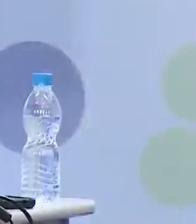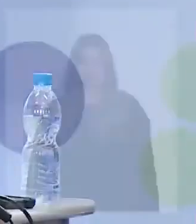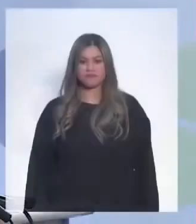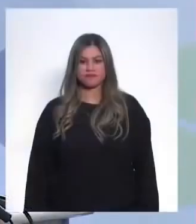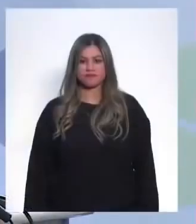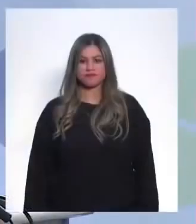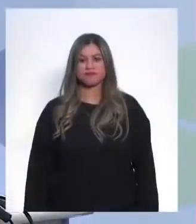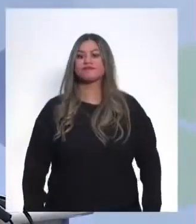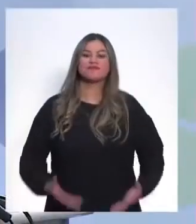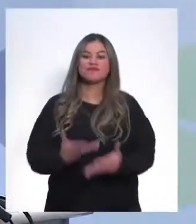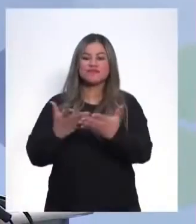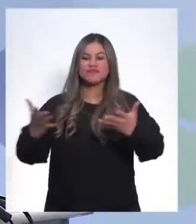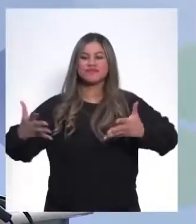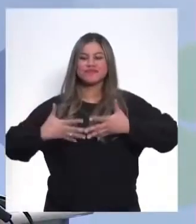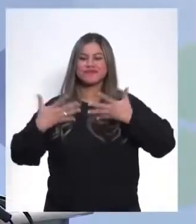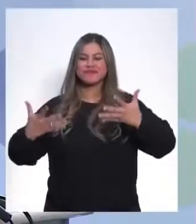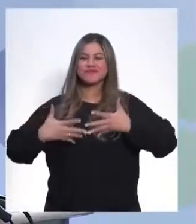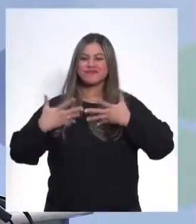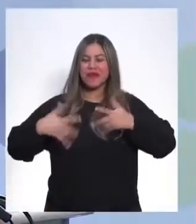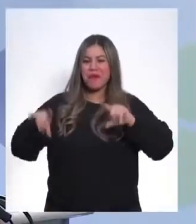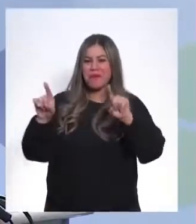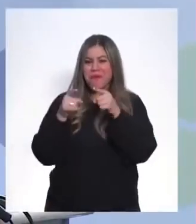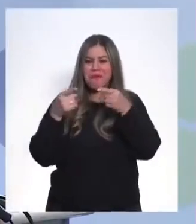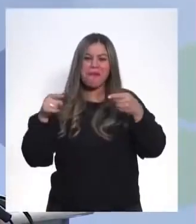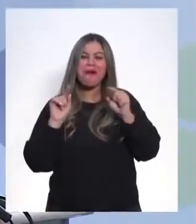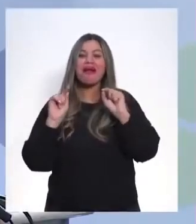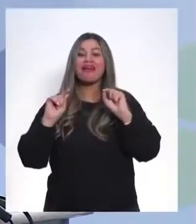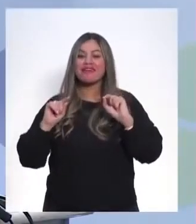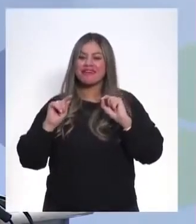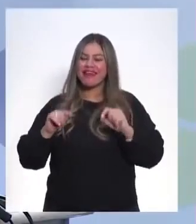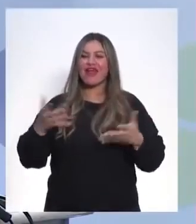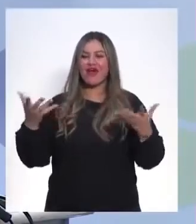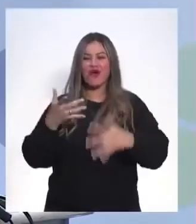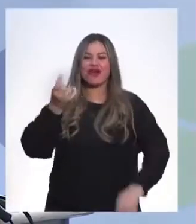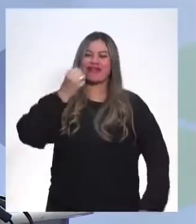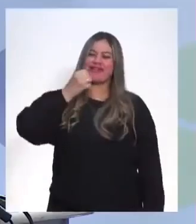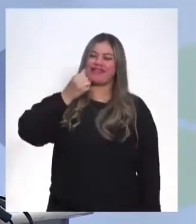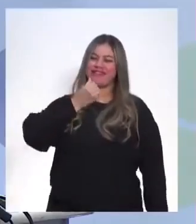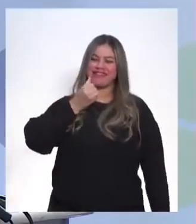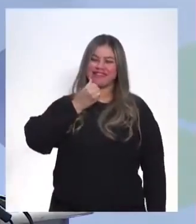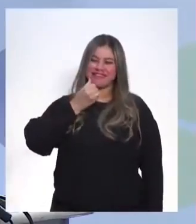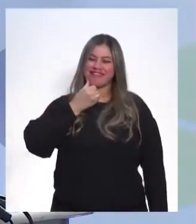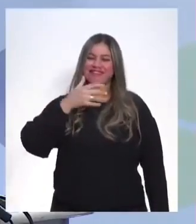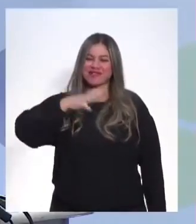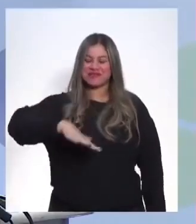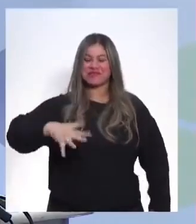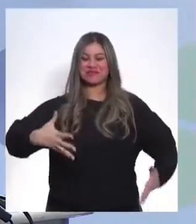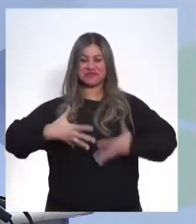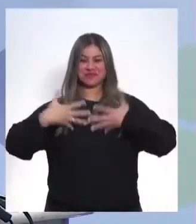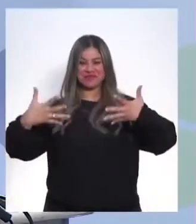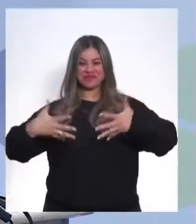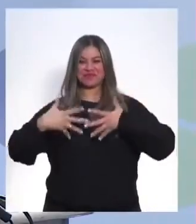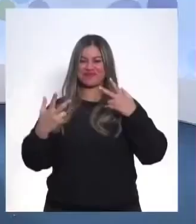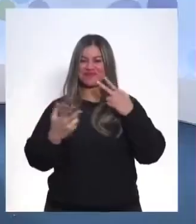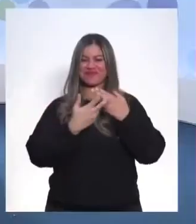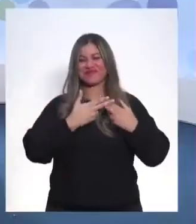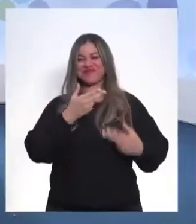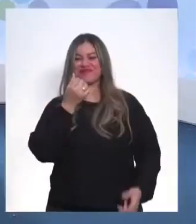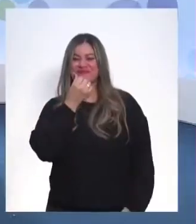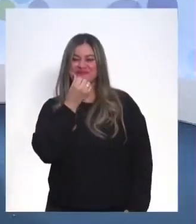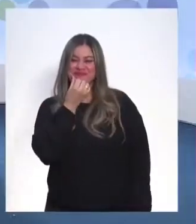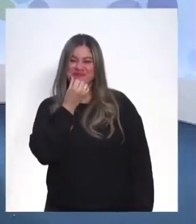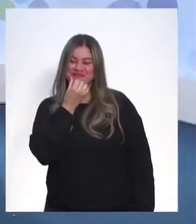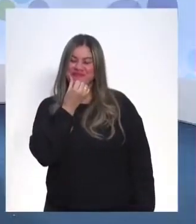Quem que tá animado aí nesse som hoje? Hoje tá animado, né? Hoje é sexta-feira, tamo na animação. Sextou, sextou, Sextou, sextou. sextou. E